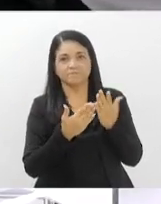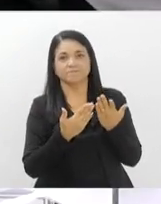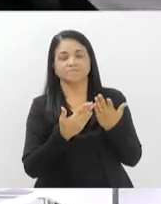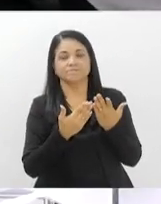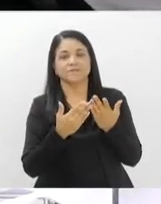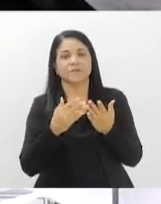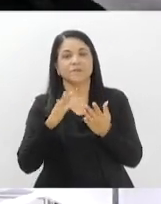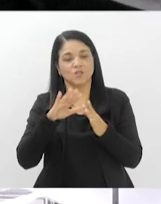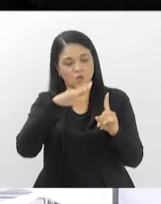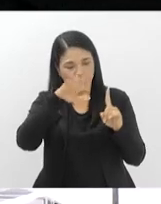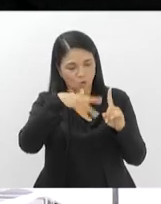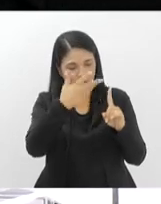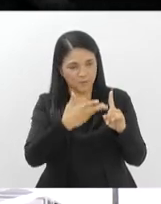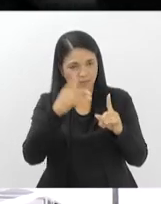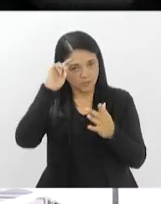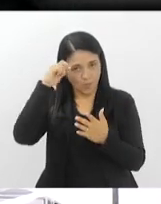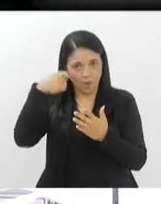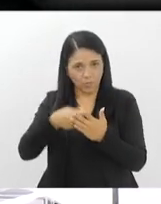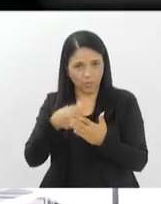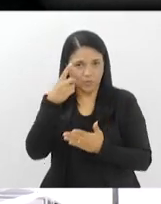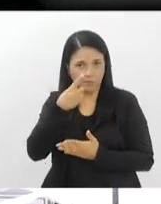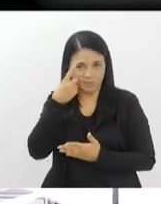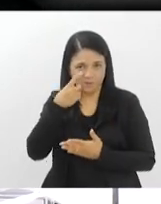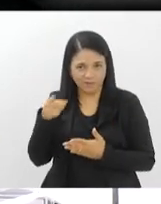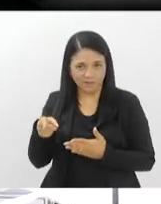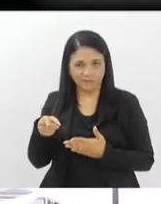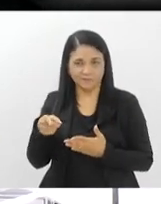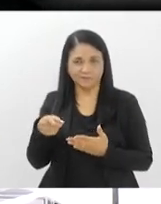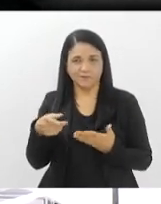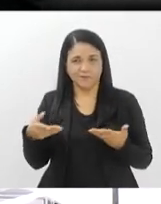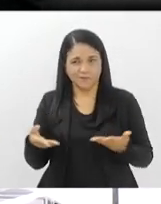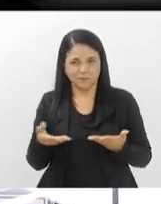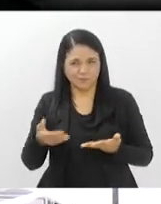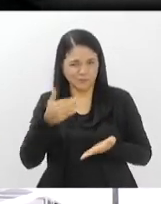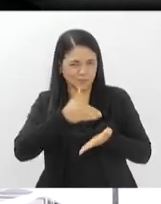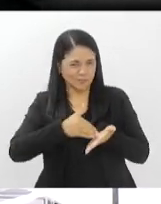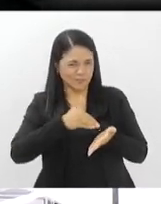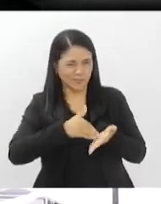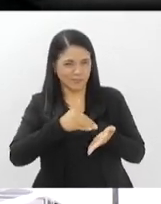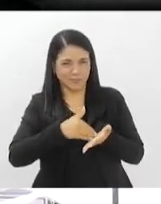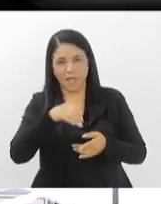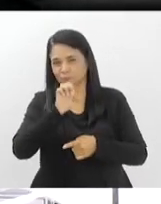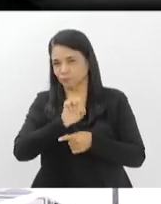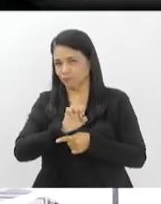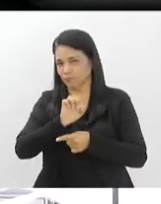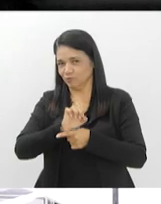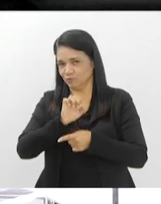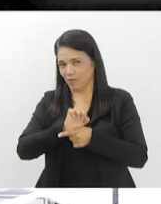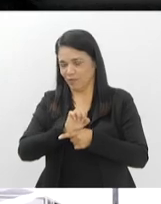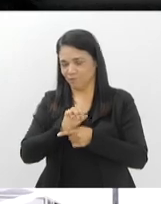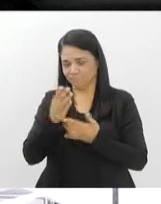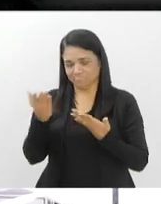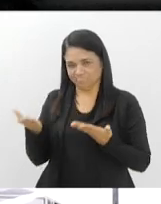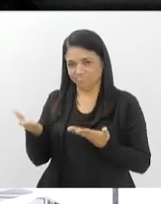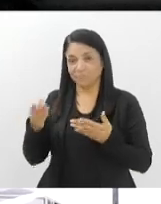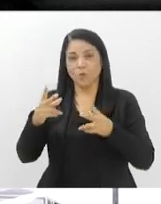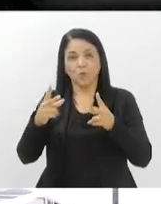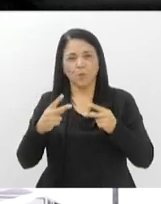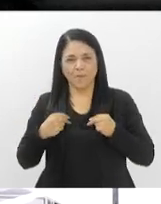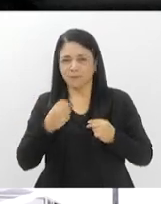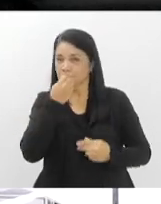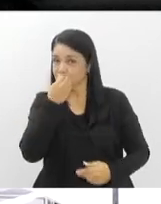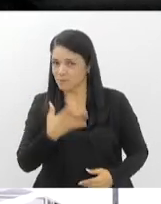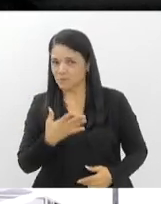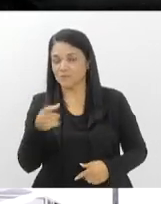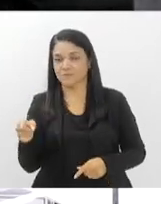autor, que hoje tem um status de secretário de Estado, né? Não, mas é que o mérito é muito bom. Eu